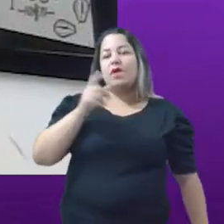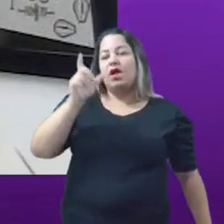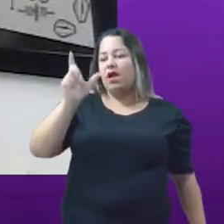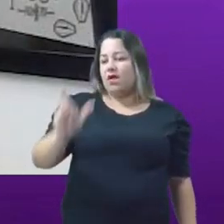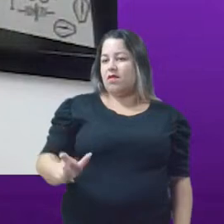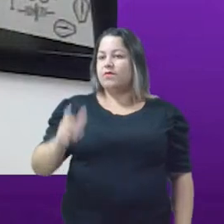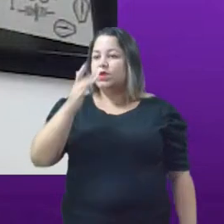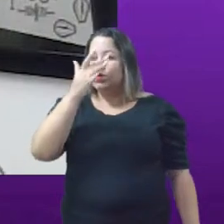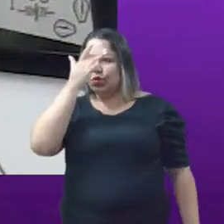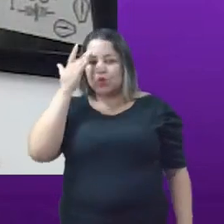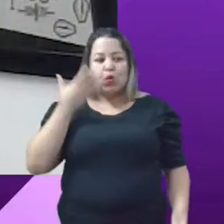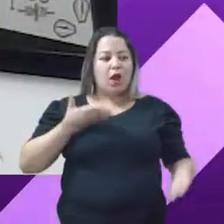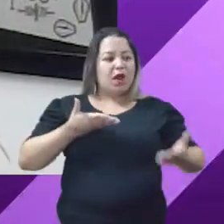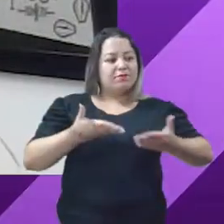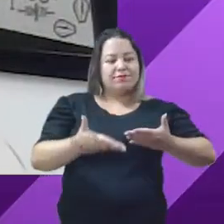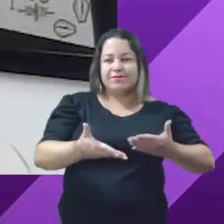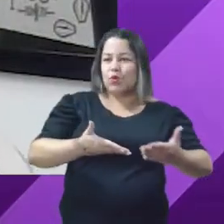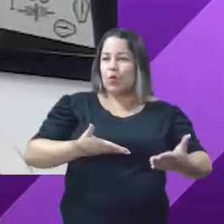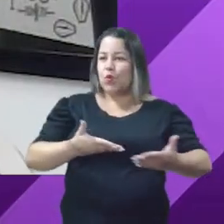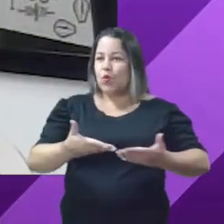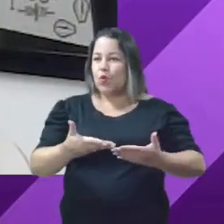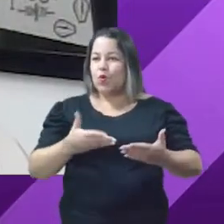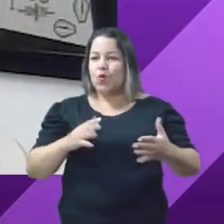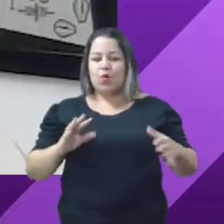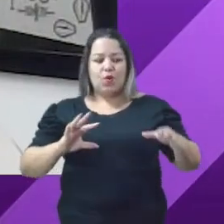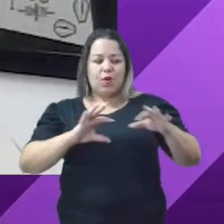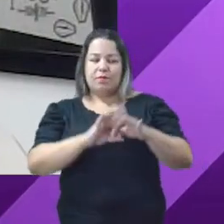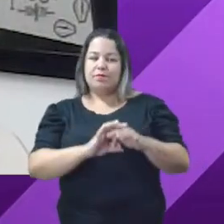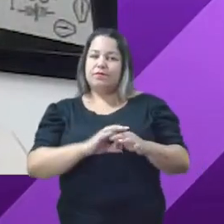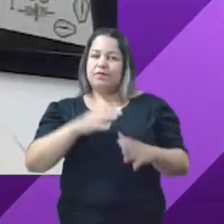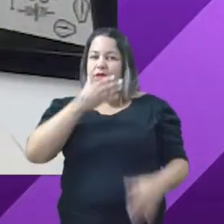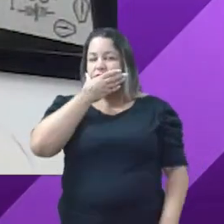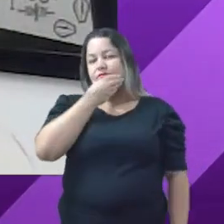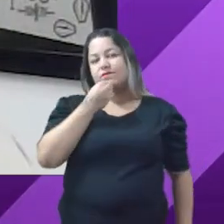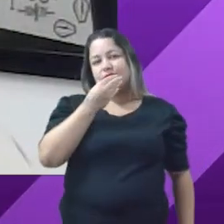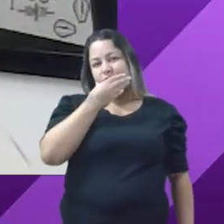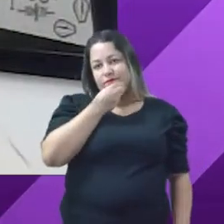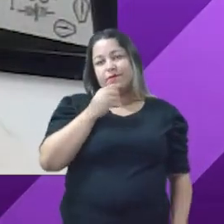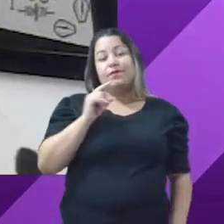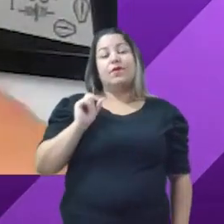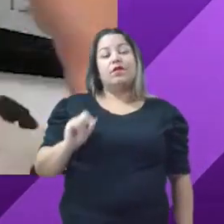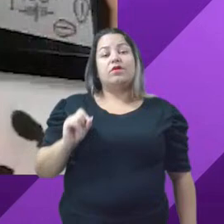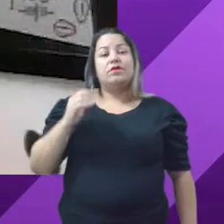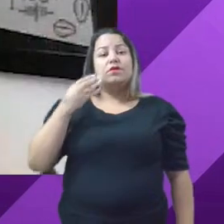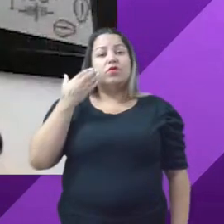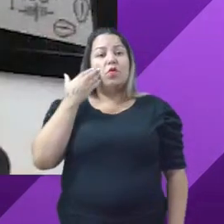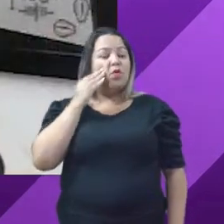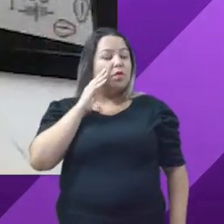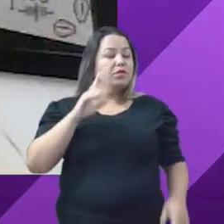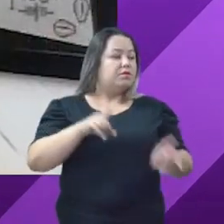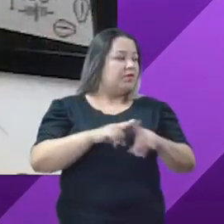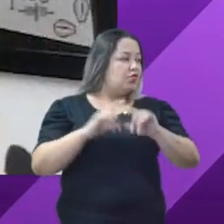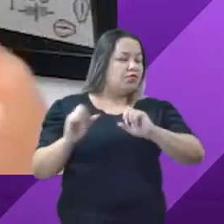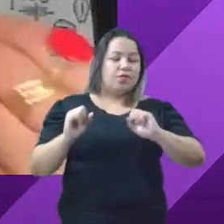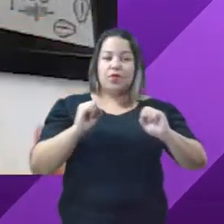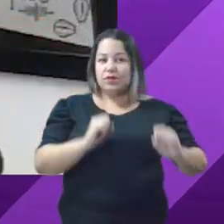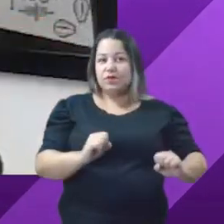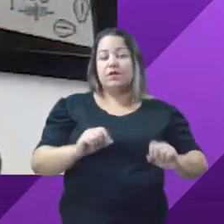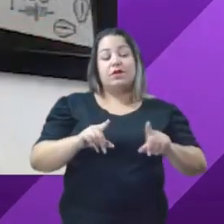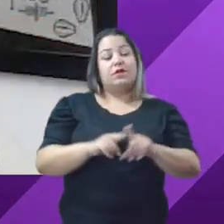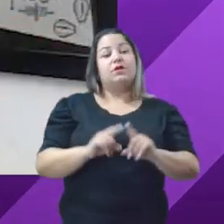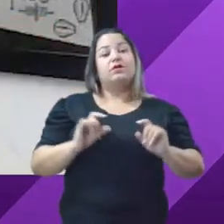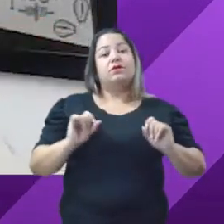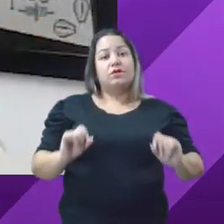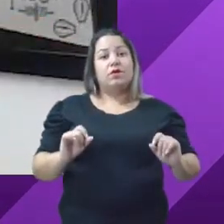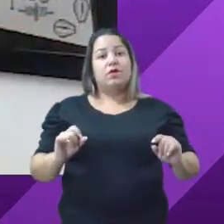é socializada com a masculinidade, ela é vista como um símbolo de poder, de